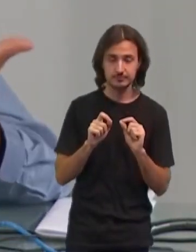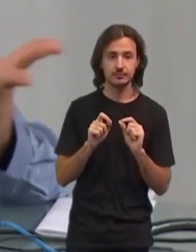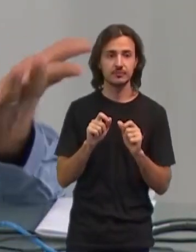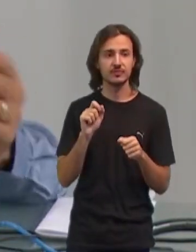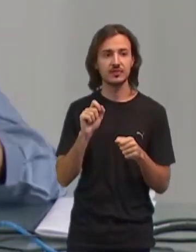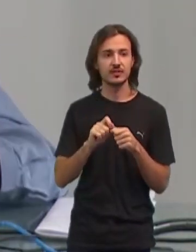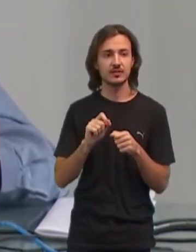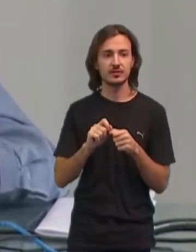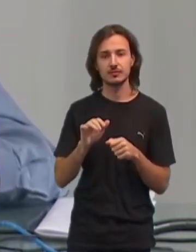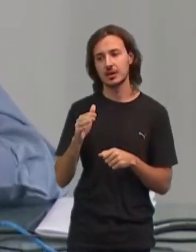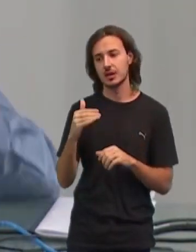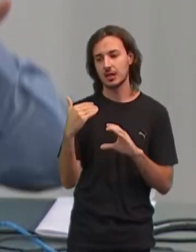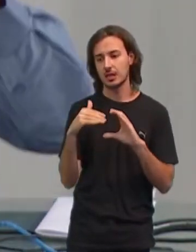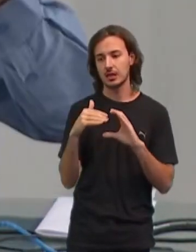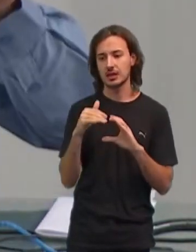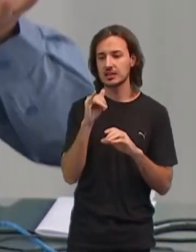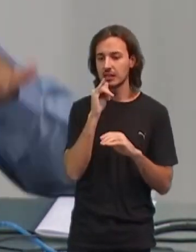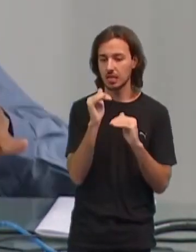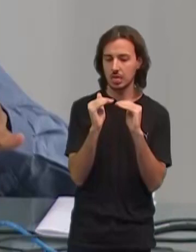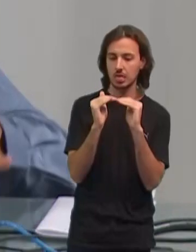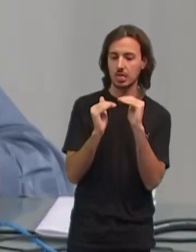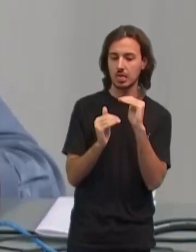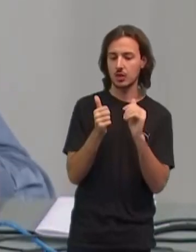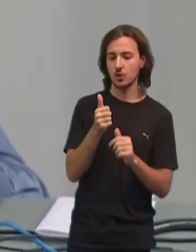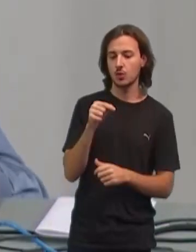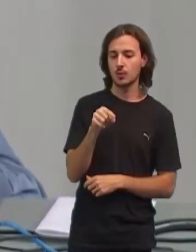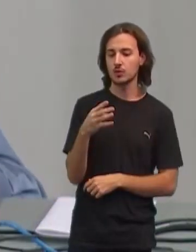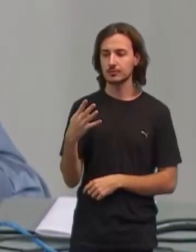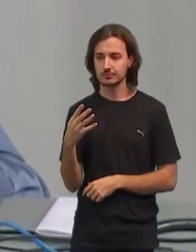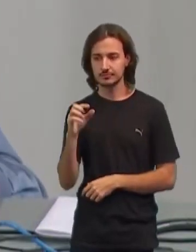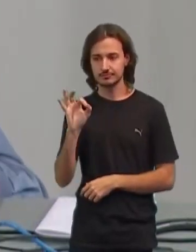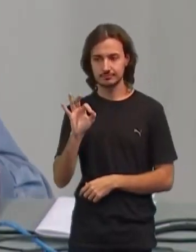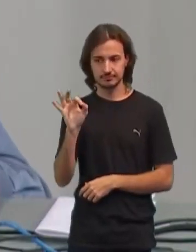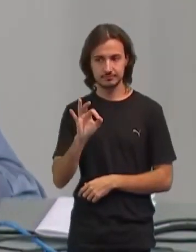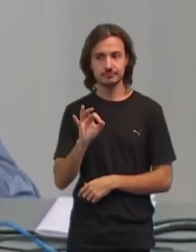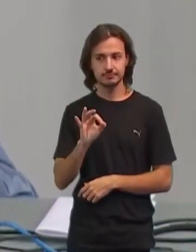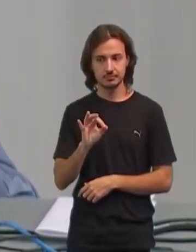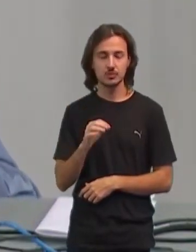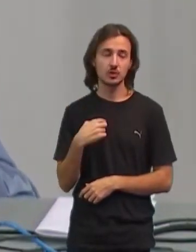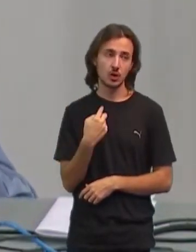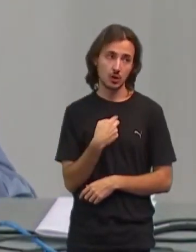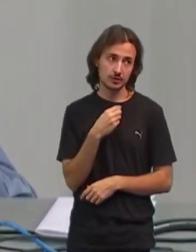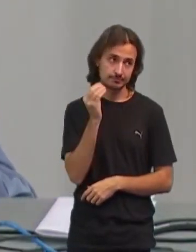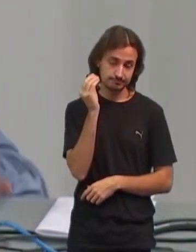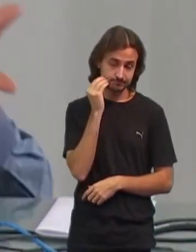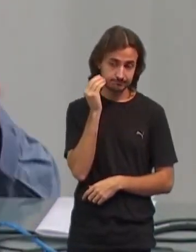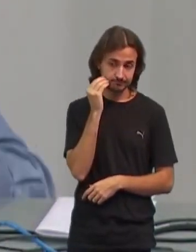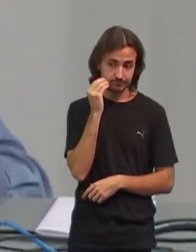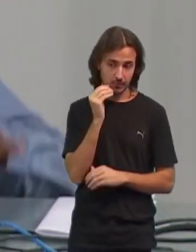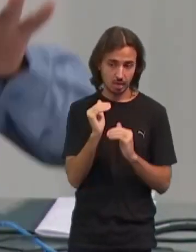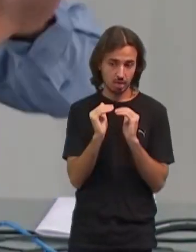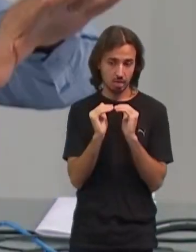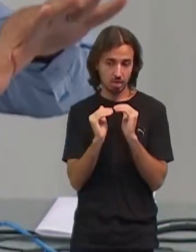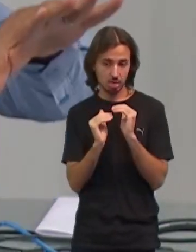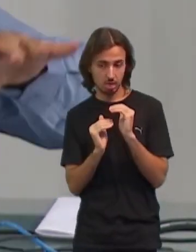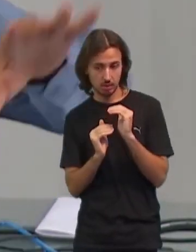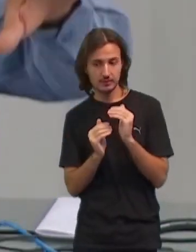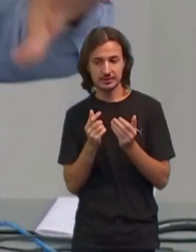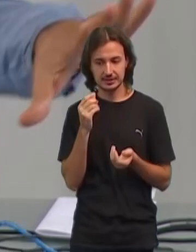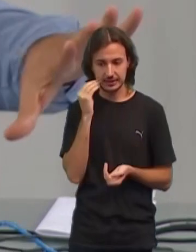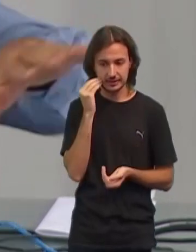para 1,5%, 1,4%. Ou seja, nós estamos reduzindo essa consignação desse empréstimo em função das necessidades.